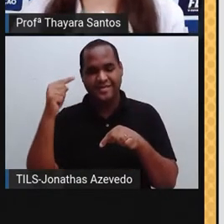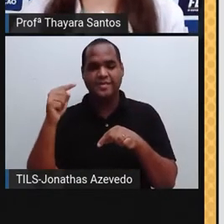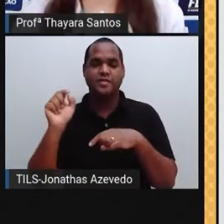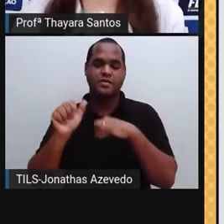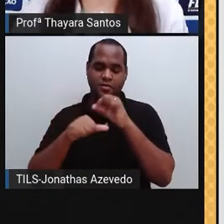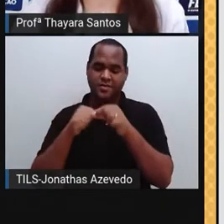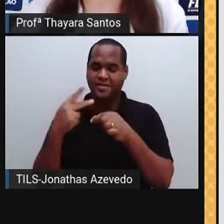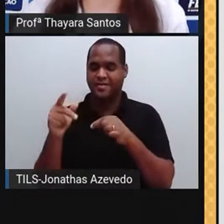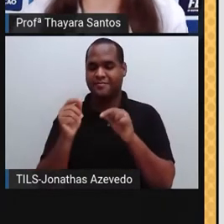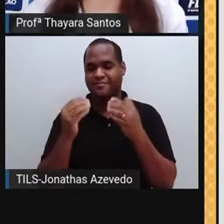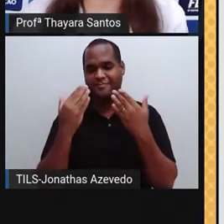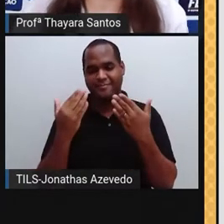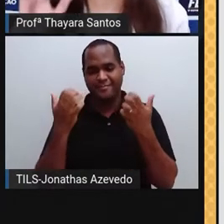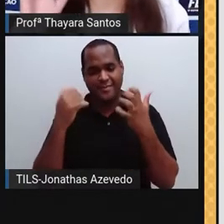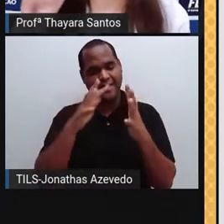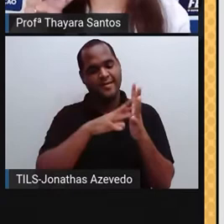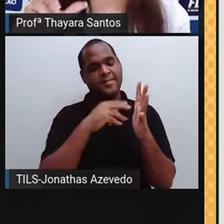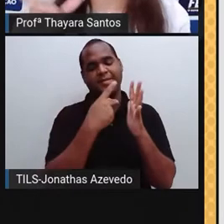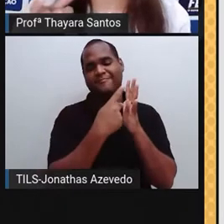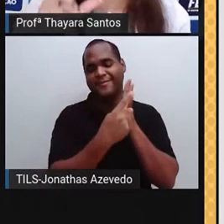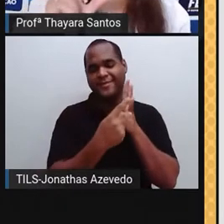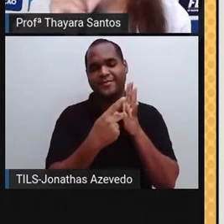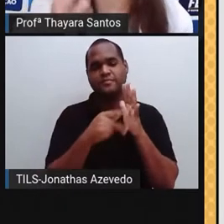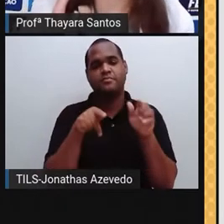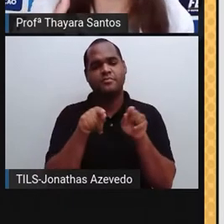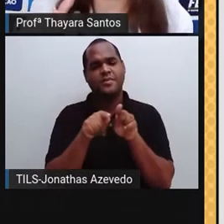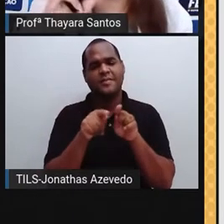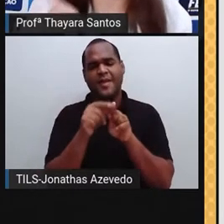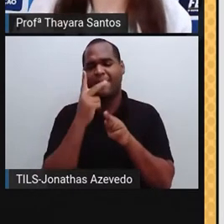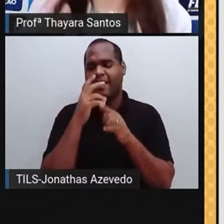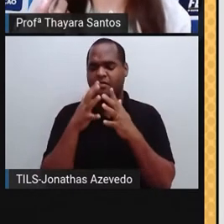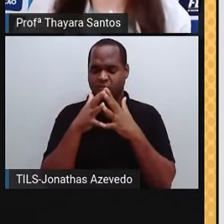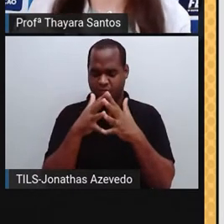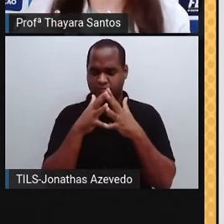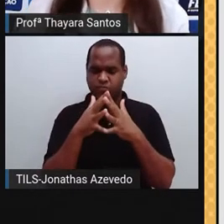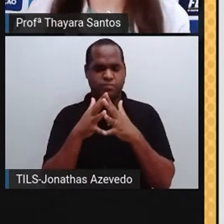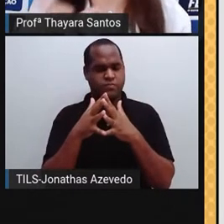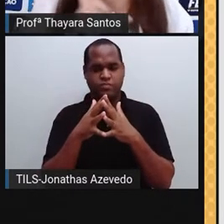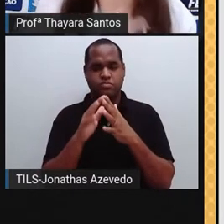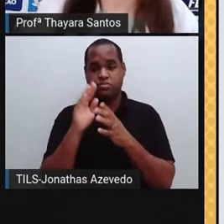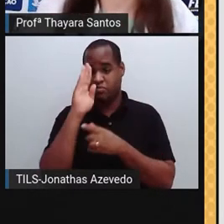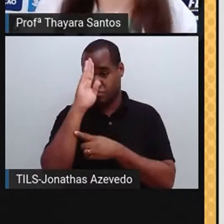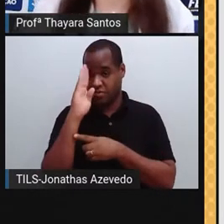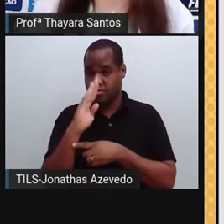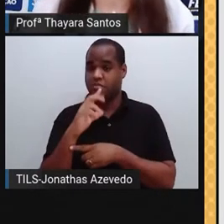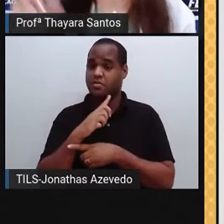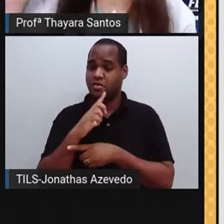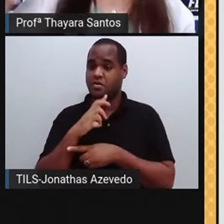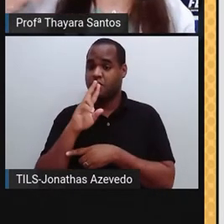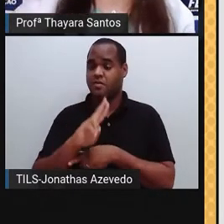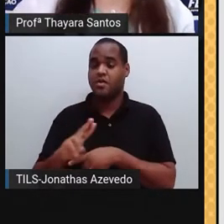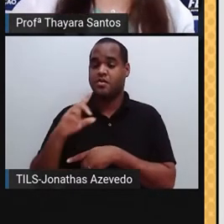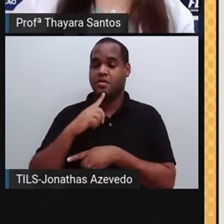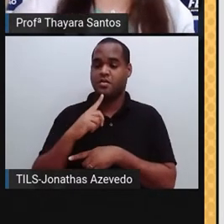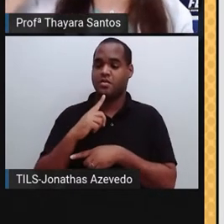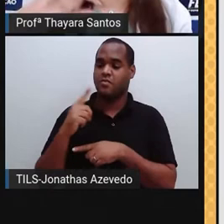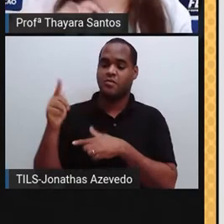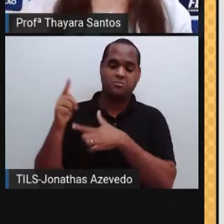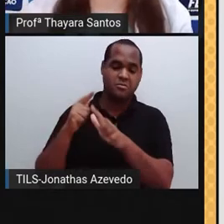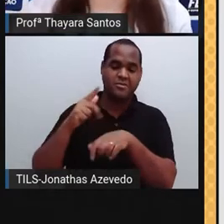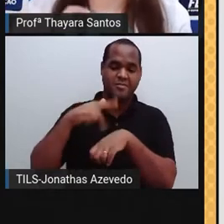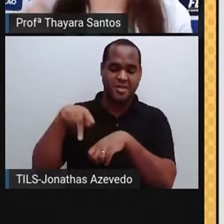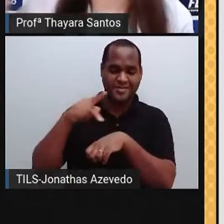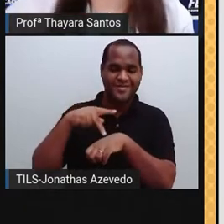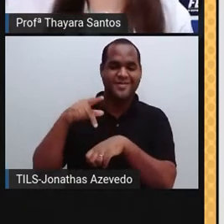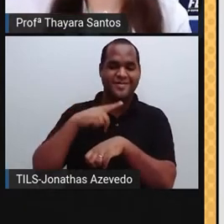aí na tabela periódica, para também não dar confusão. Já pensou se aqui no Brasil a gente usasse a letra P e lá no outro país